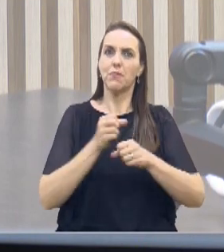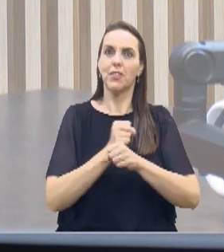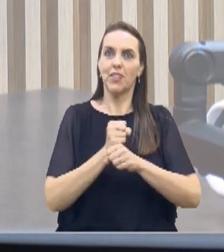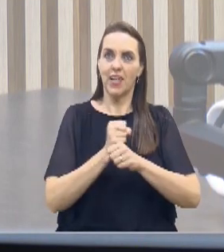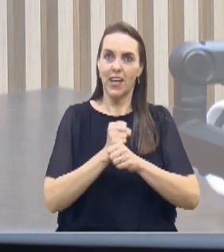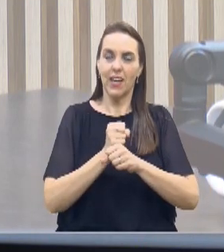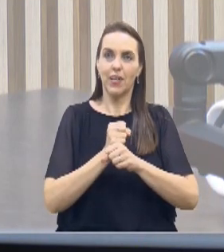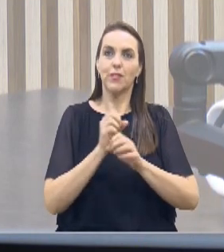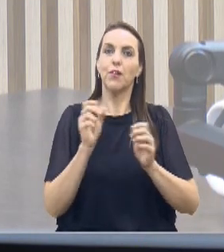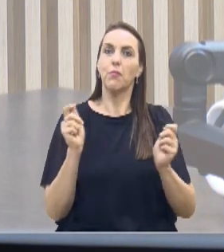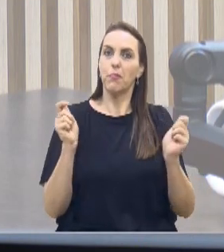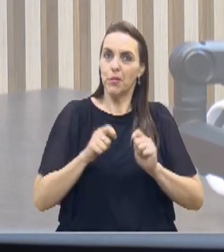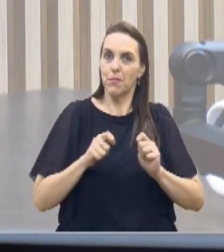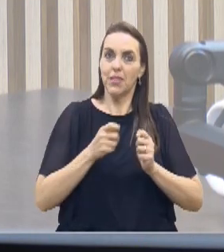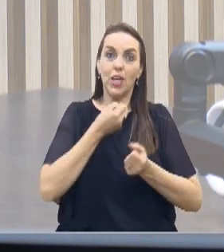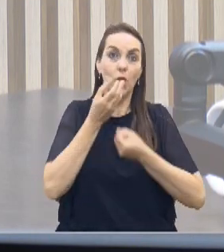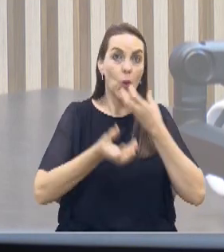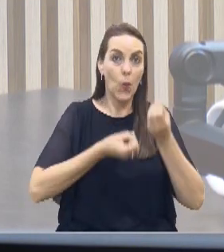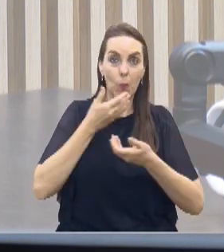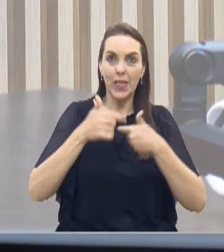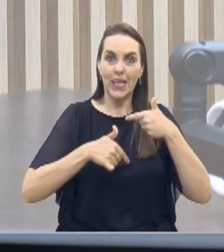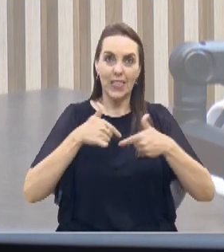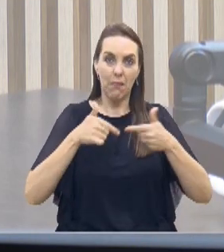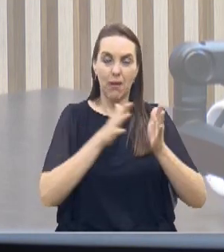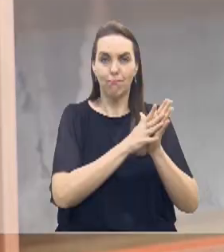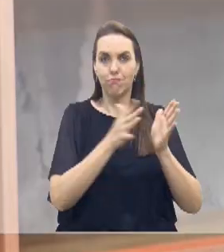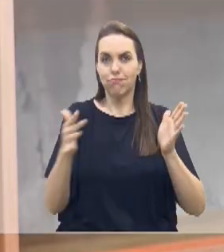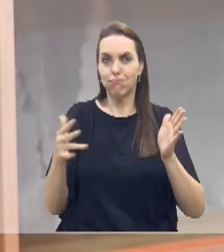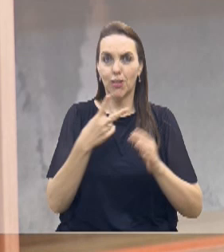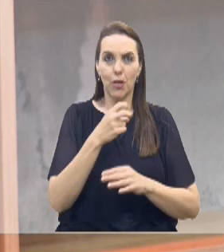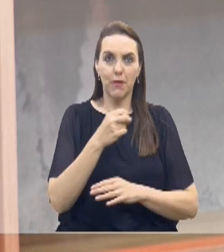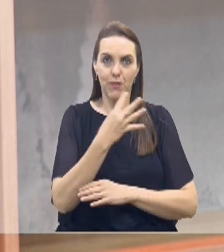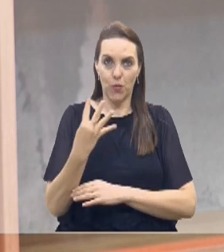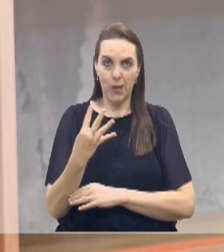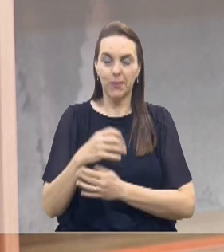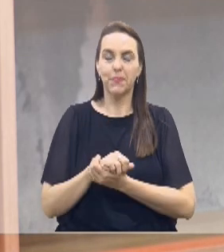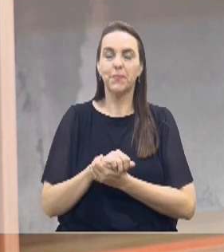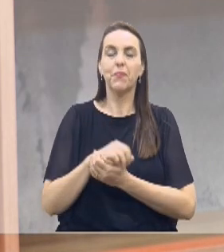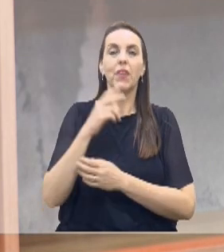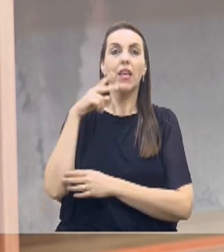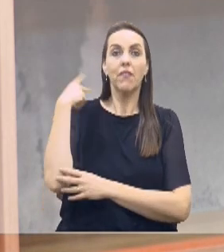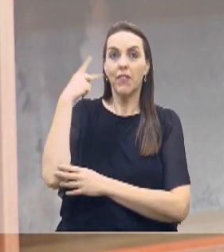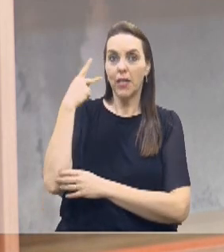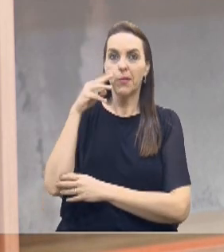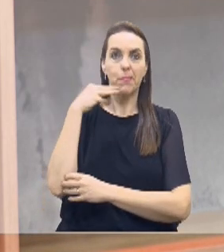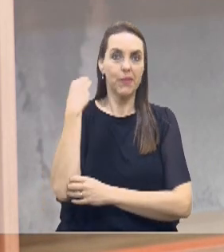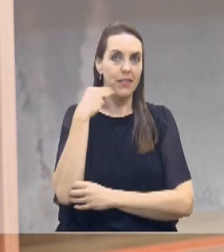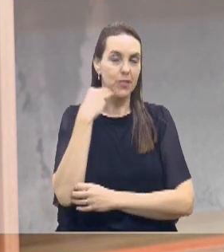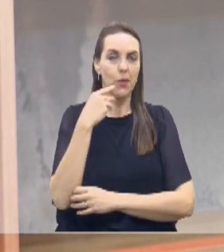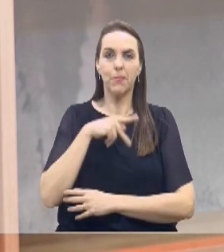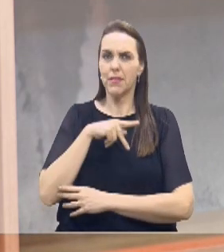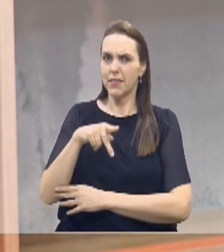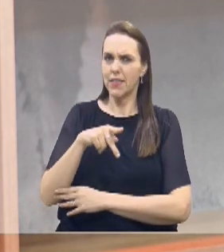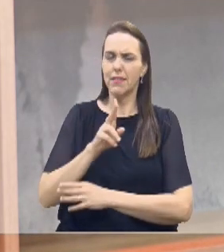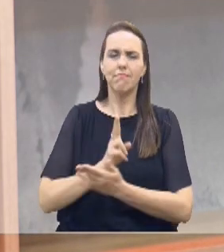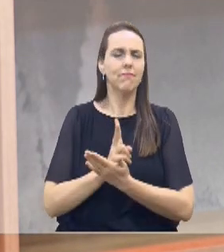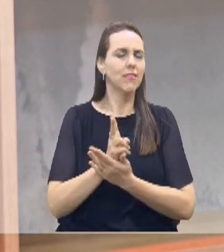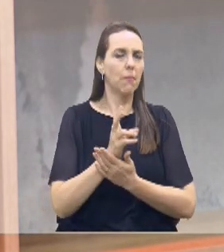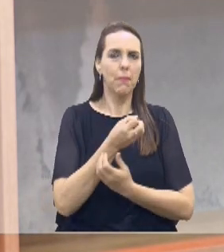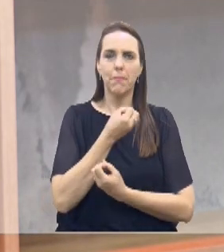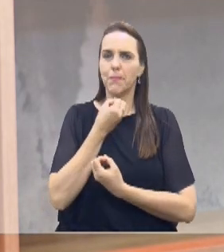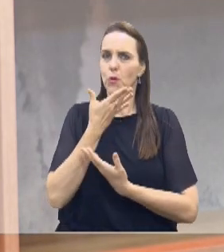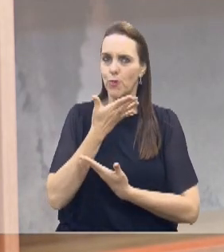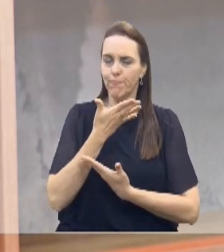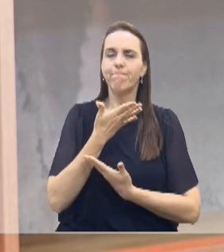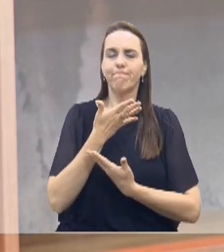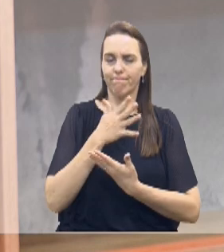de poder contar um pouquinho do nosso trabalho ao longo de 2024. Vereadora Marisol, nossa presidente, é sempre muito gostoso esse momento,